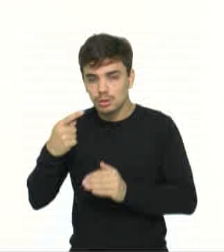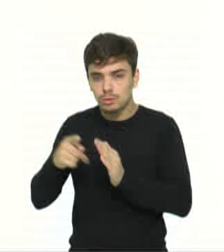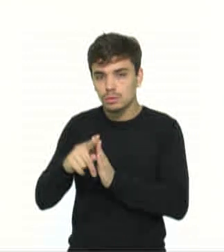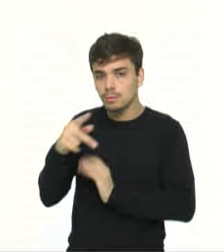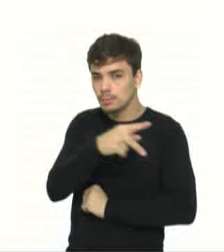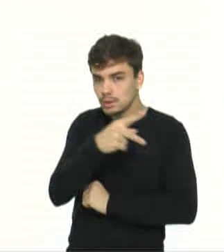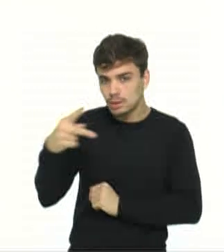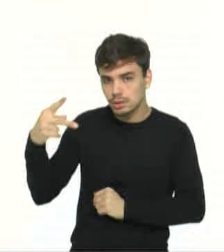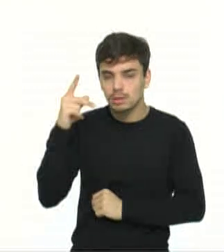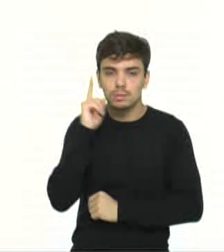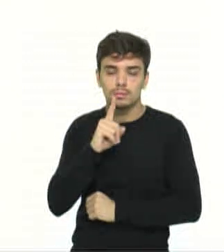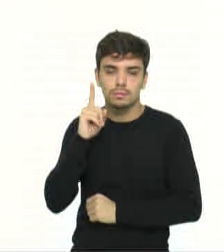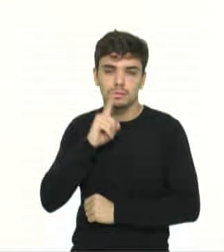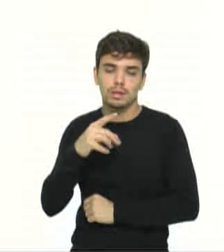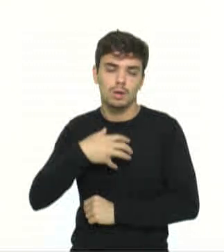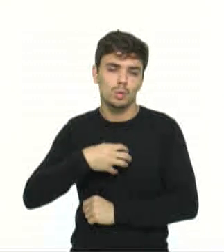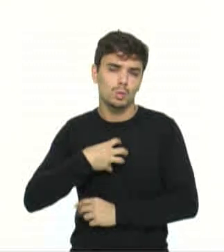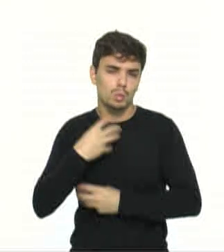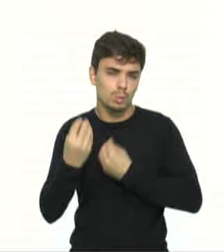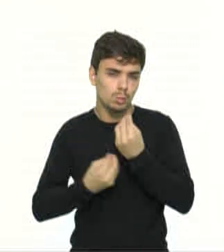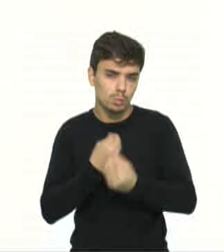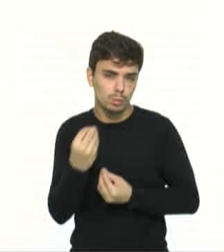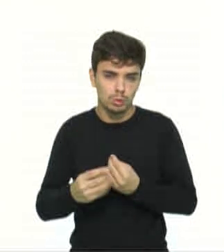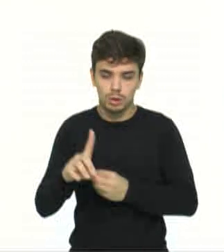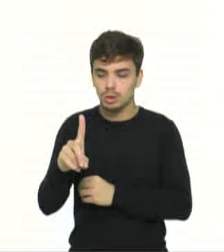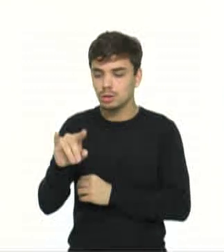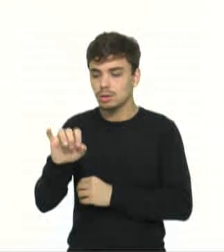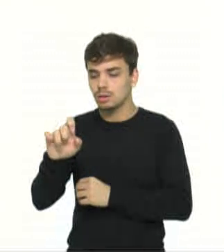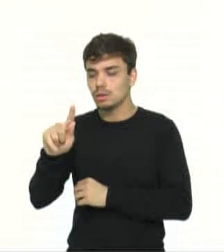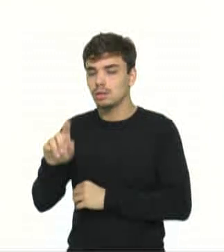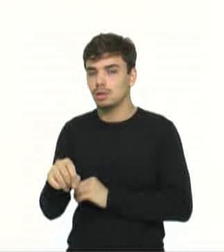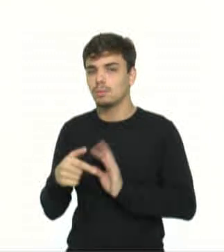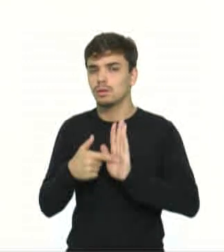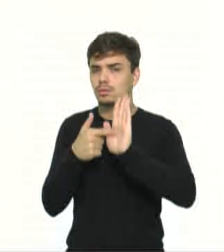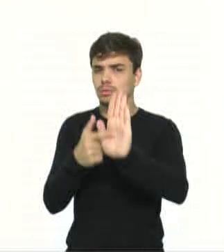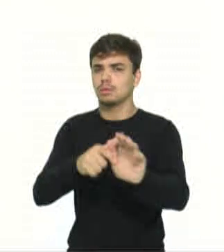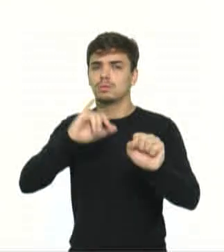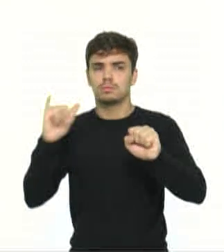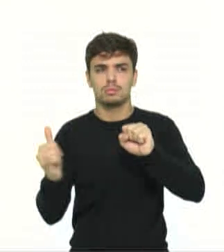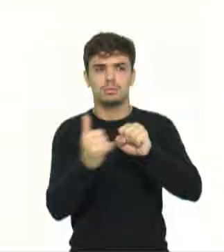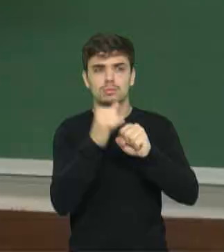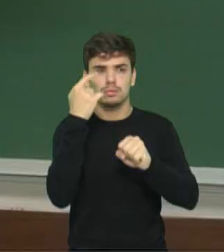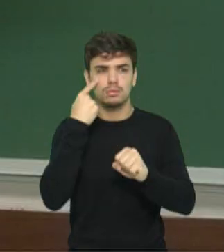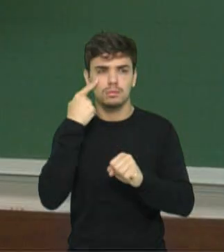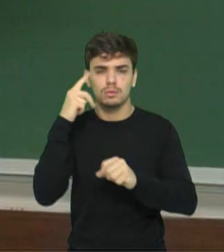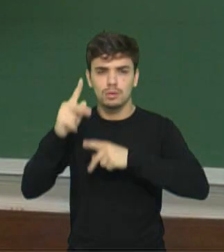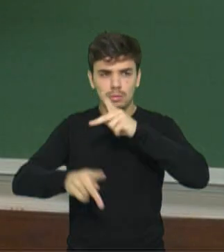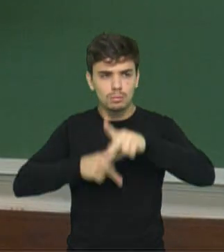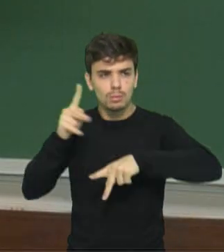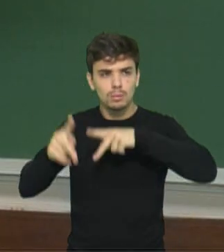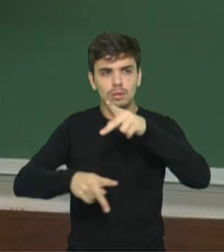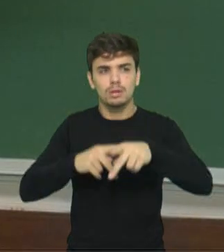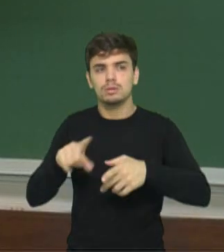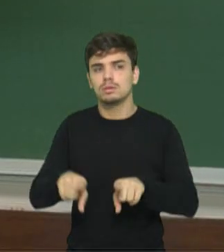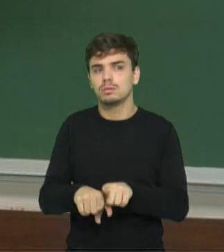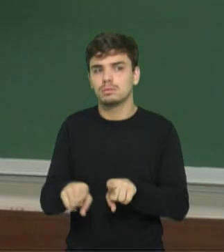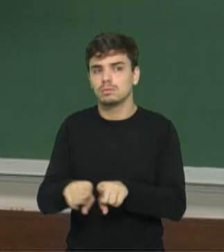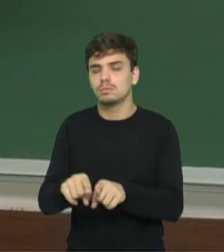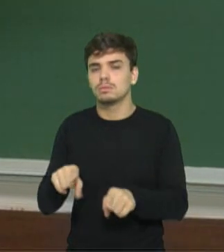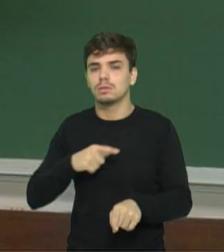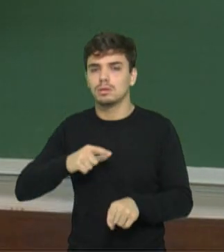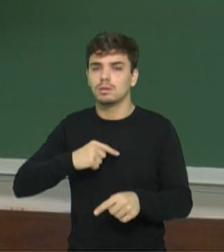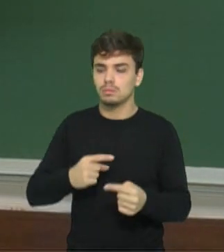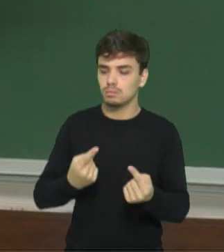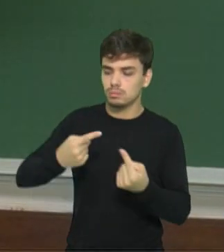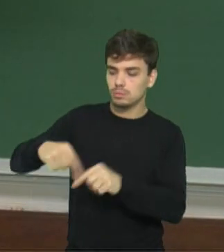uma maneira que o Diego Rivera encontrou para denunciar esse golpe, né? Veja que a população aqui está